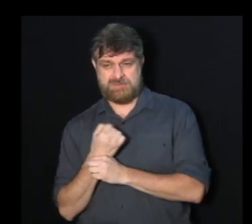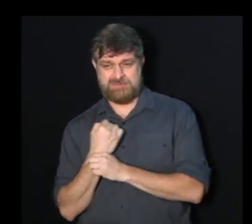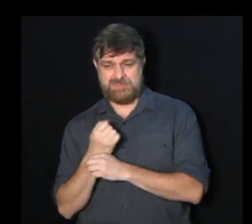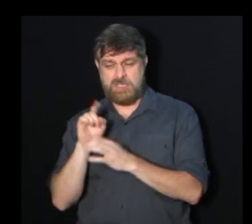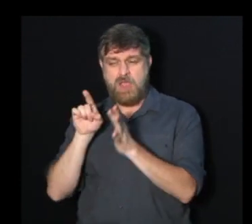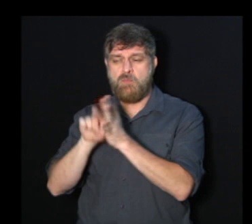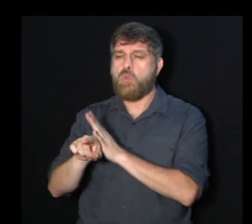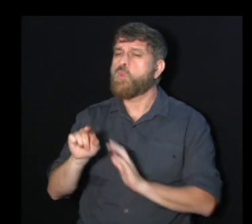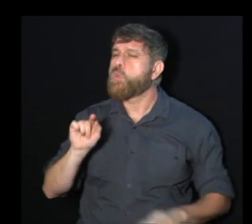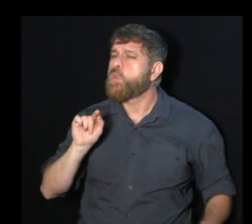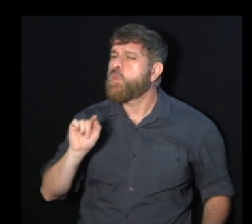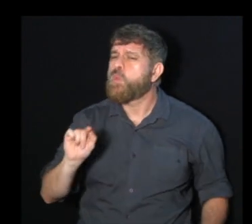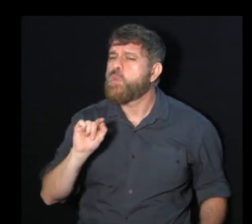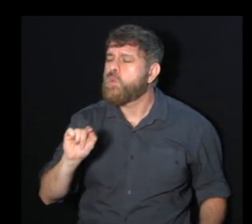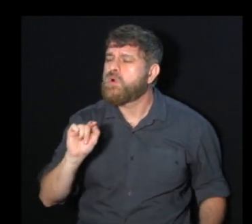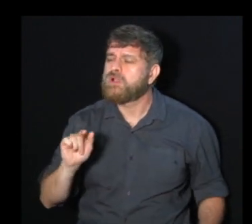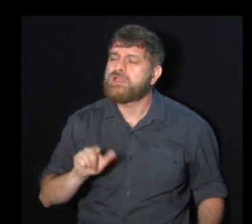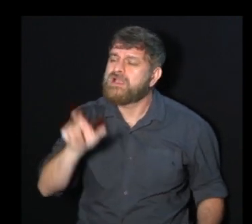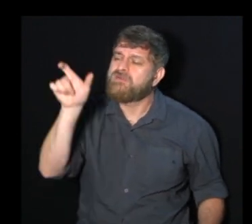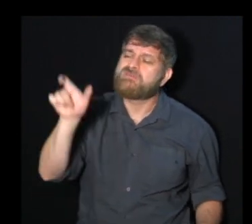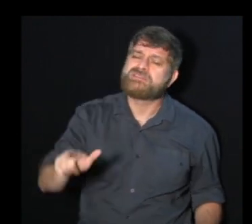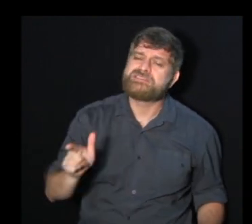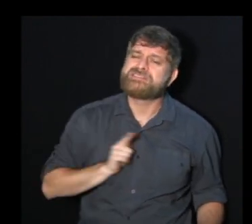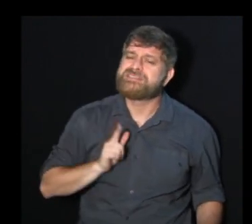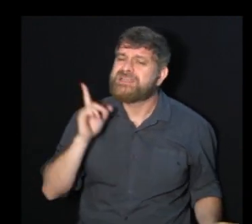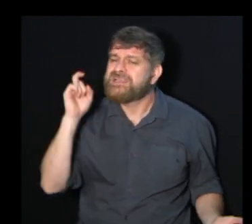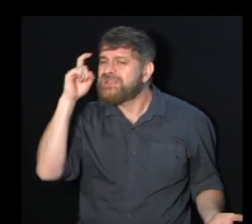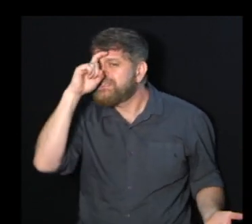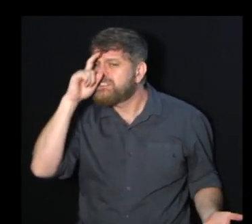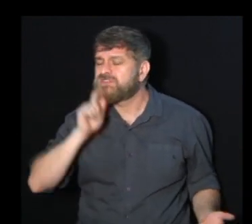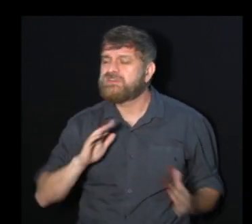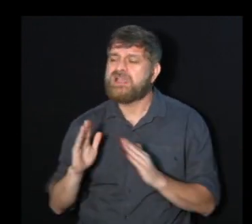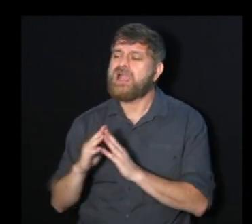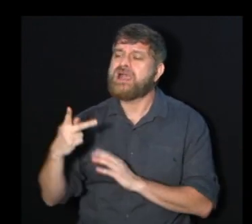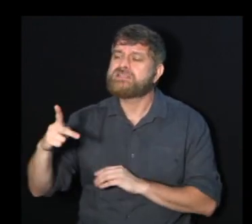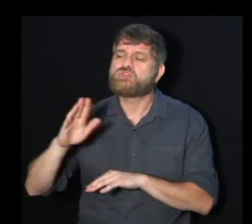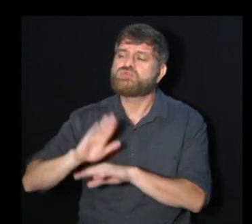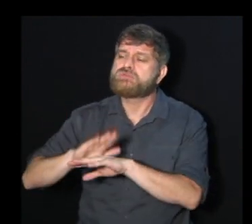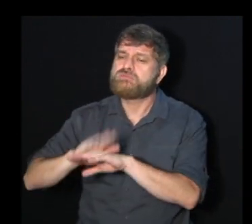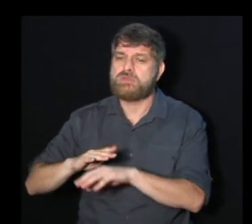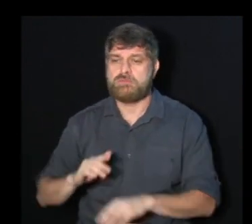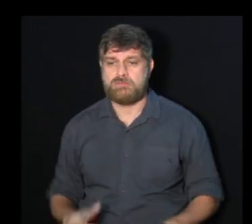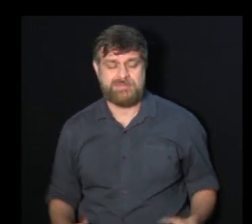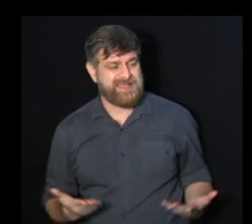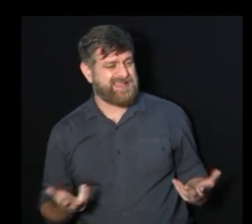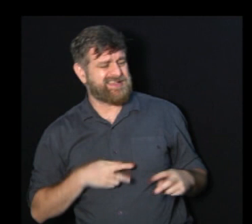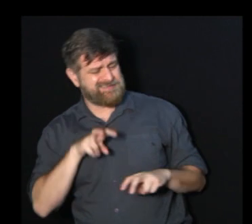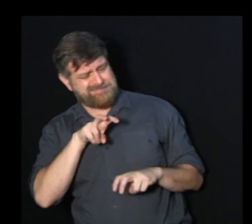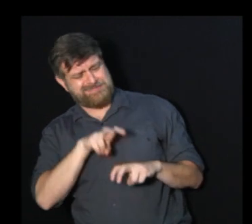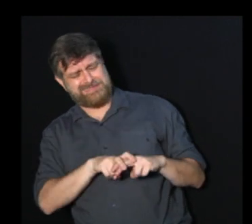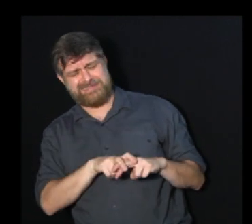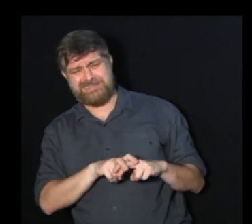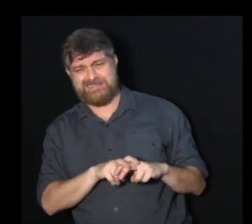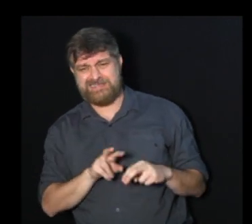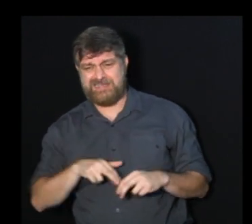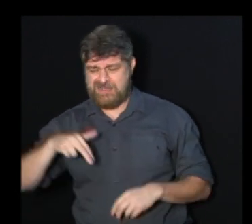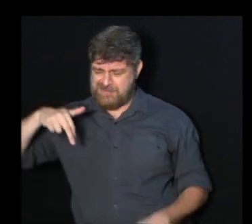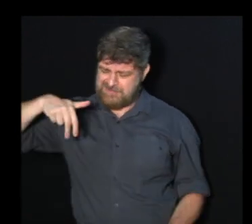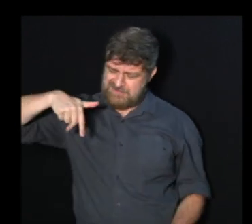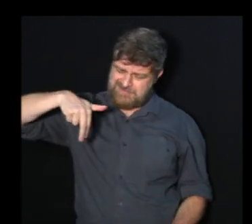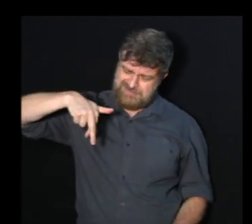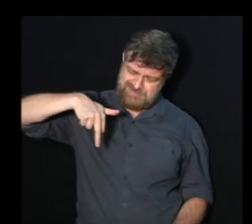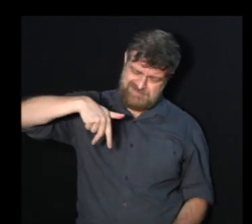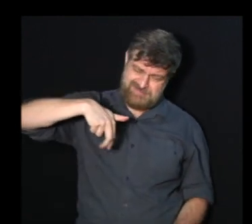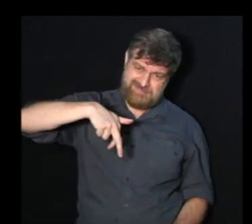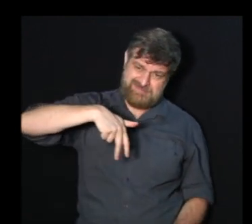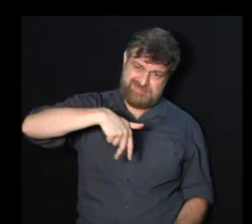pergunta o que, no caso, a senhora tem dificuldade na sua casa? Ah, eu tenho para sentar na cadeira, para descer a rampa, no